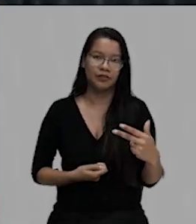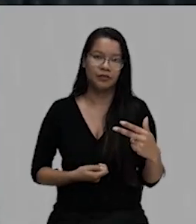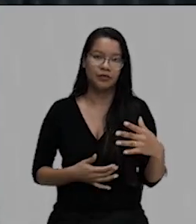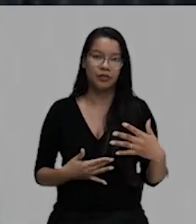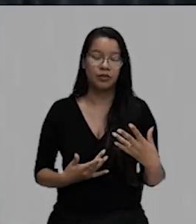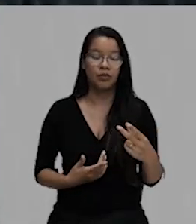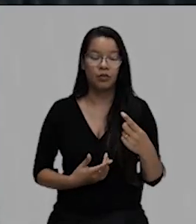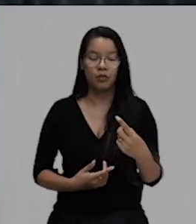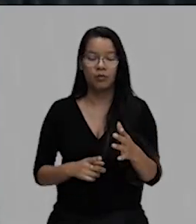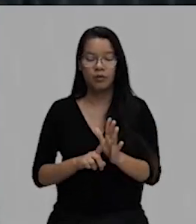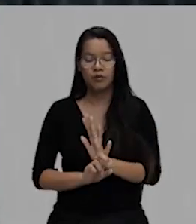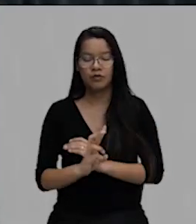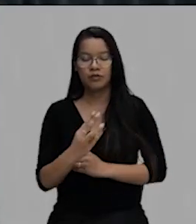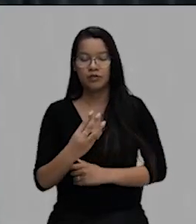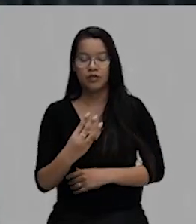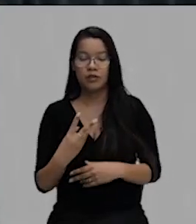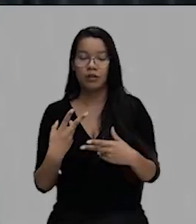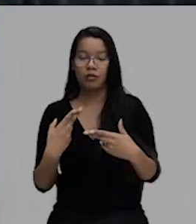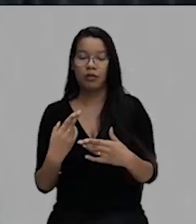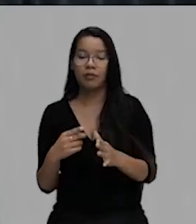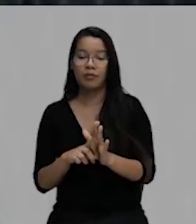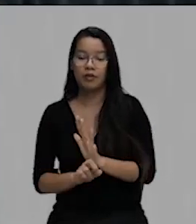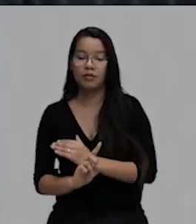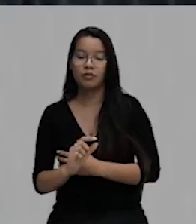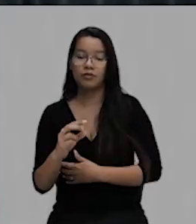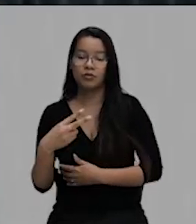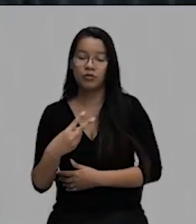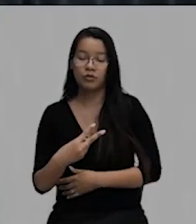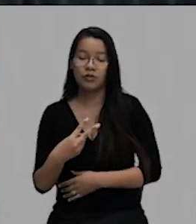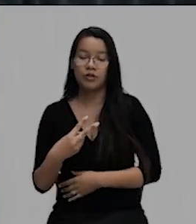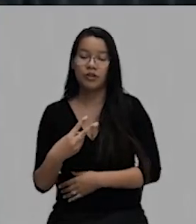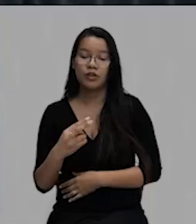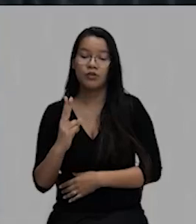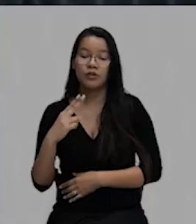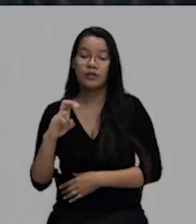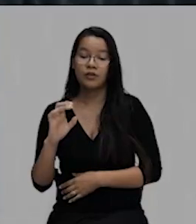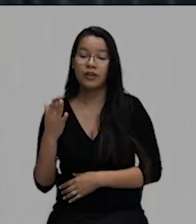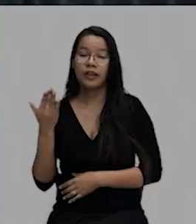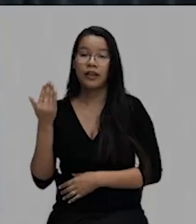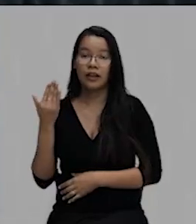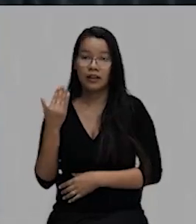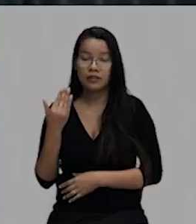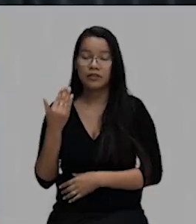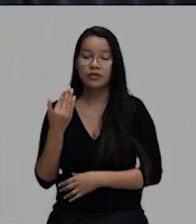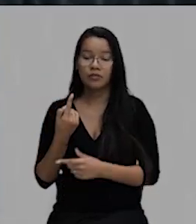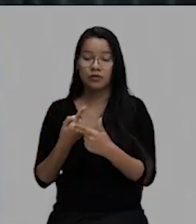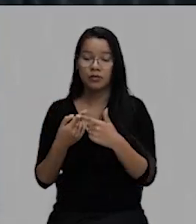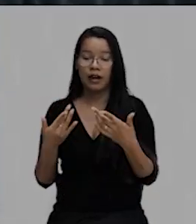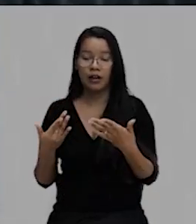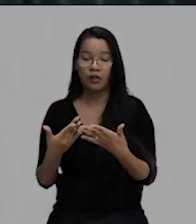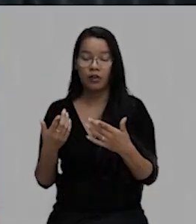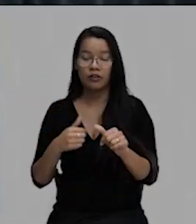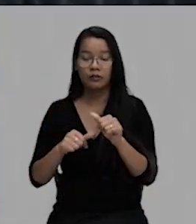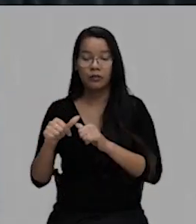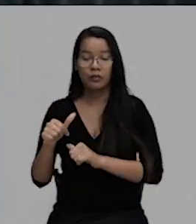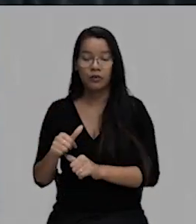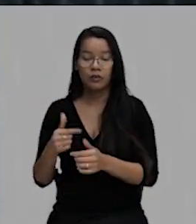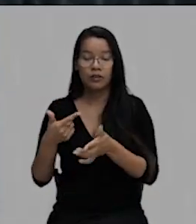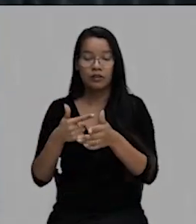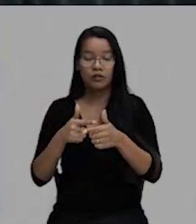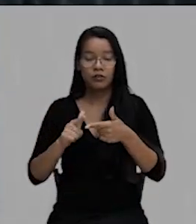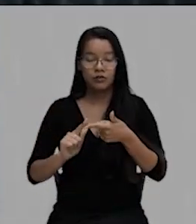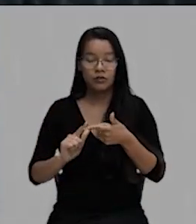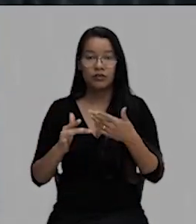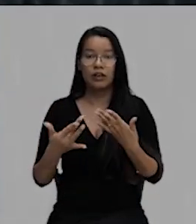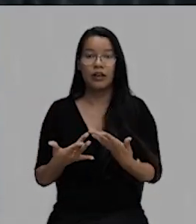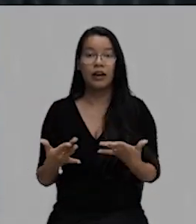menos 2. E aí, o 5 que estava multiplicando passou dividindo, tá? E agora, eu preciso testar? Lembra